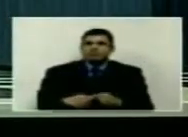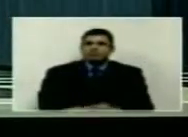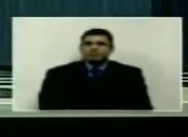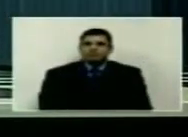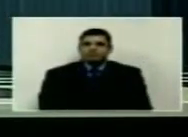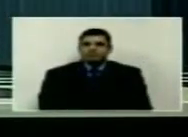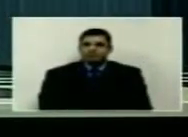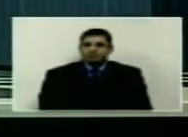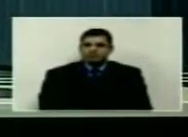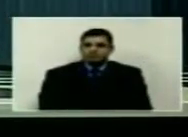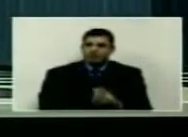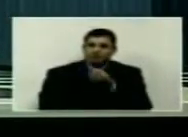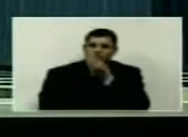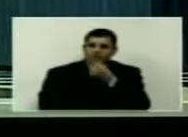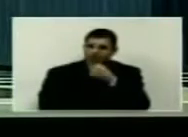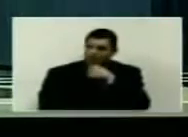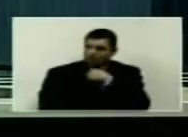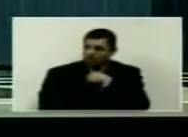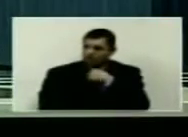Portanto, eu